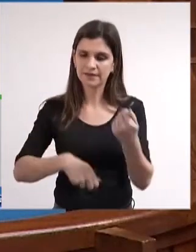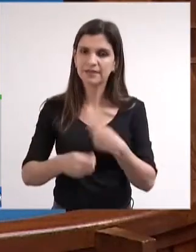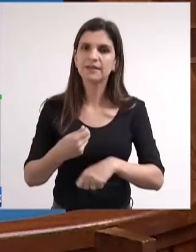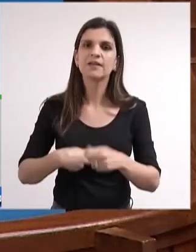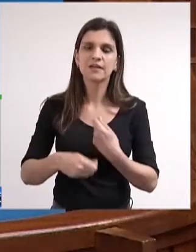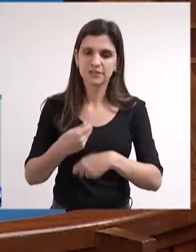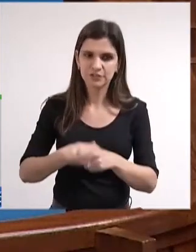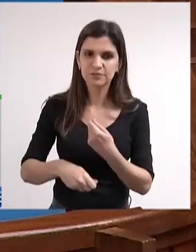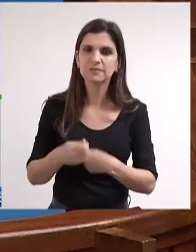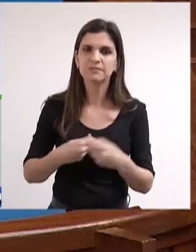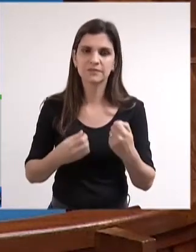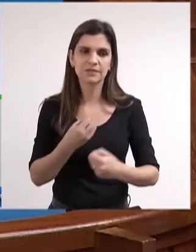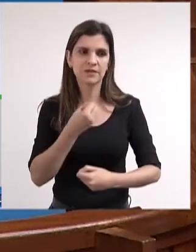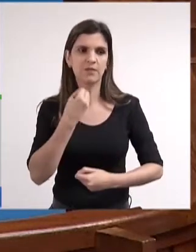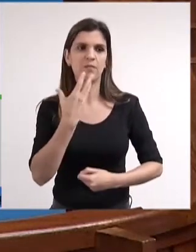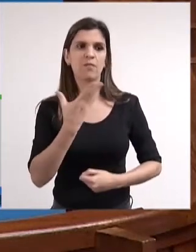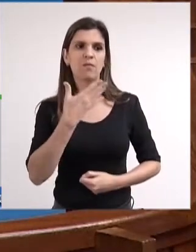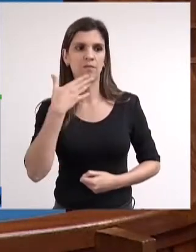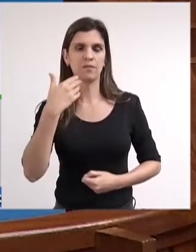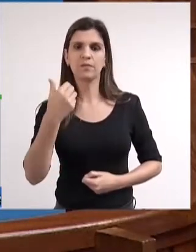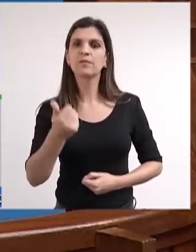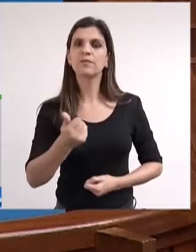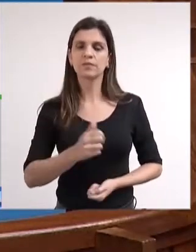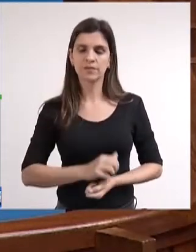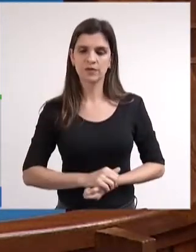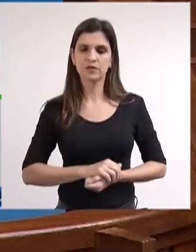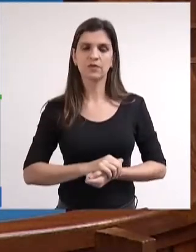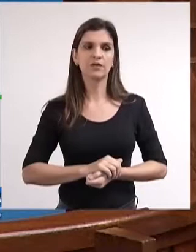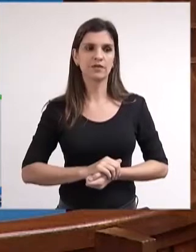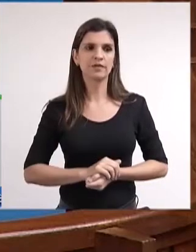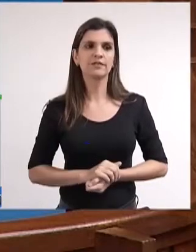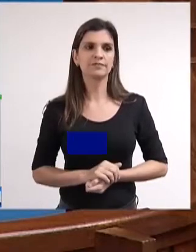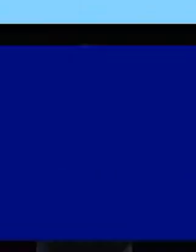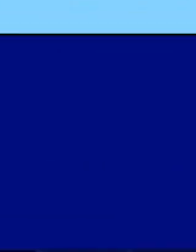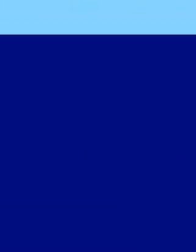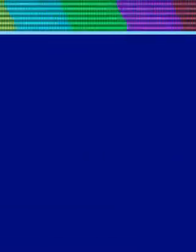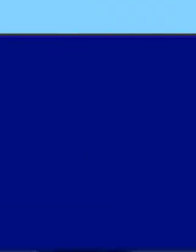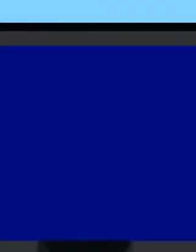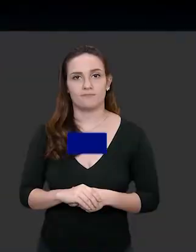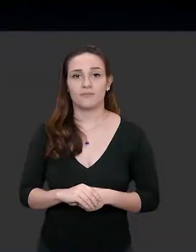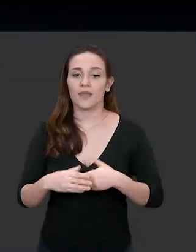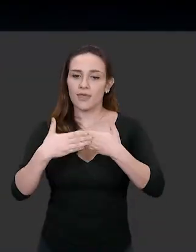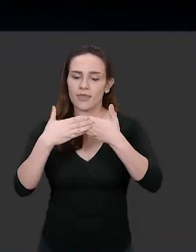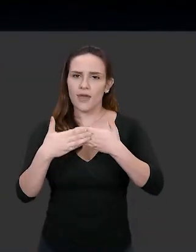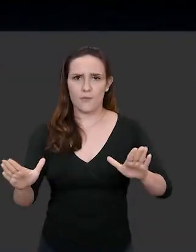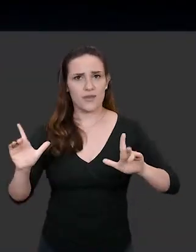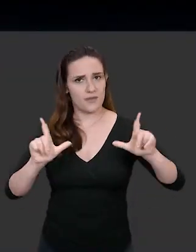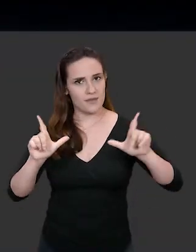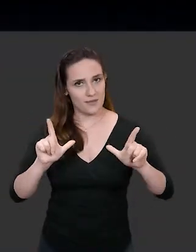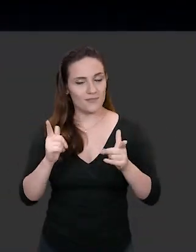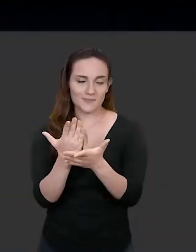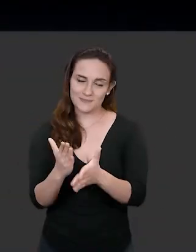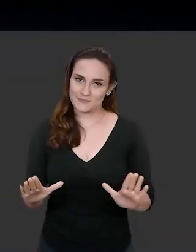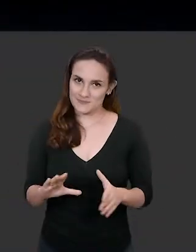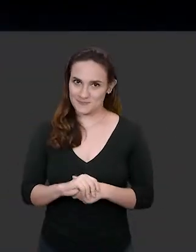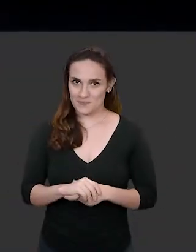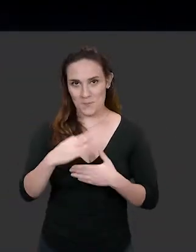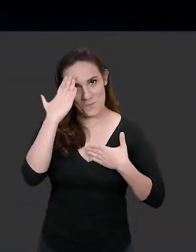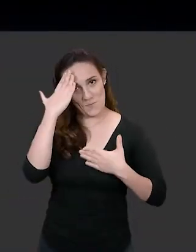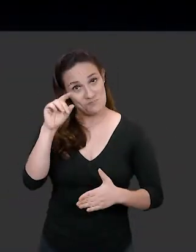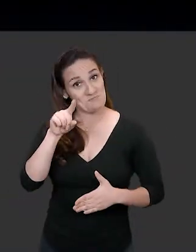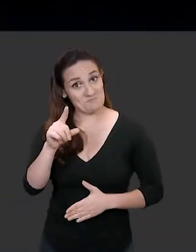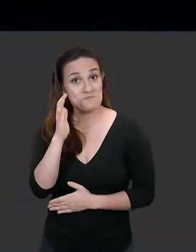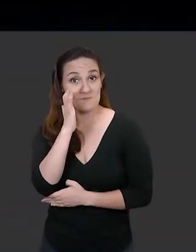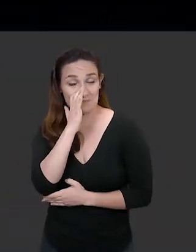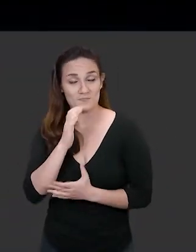cada vez mais estar usando essa tribuna e trazendo as coisas boas que acontecem. O programa TV Aberta fica por aqui.